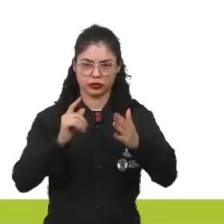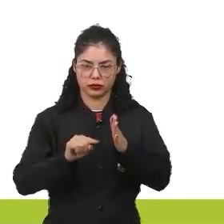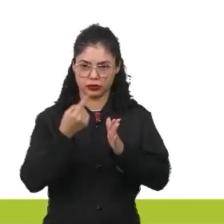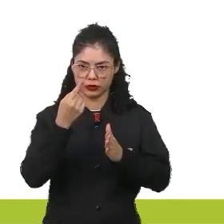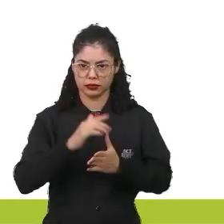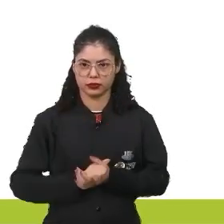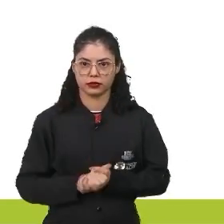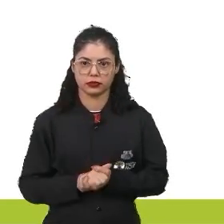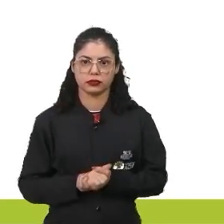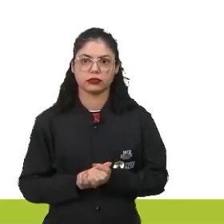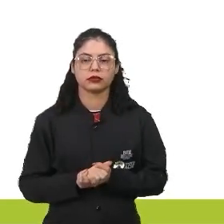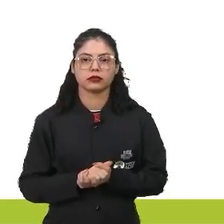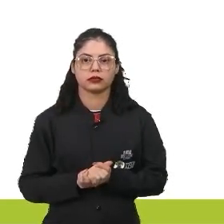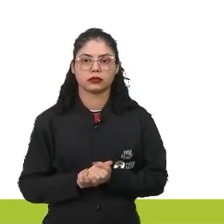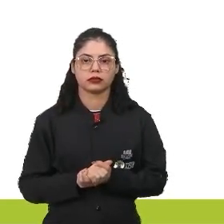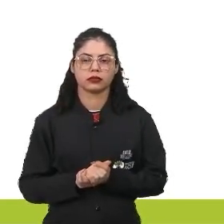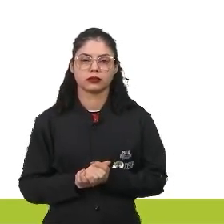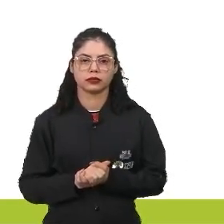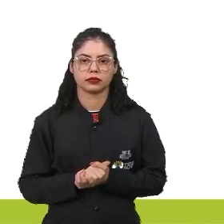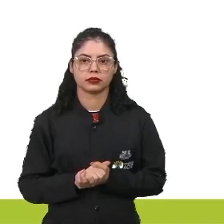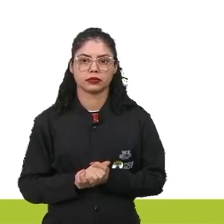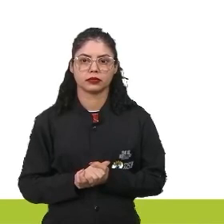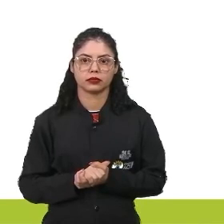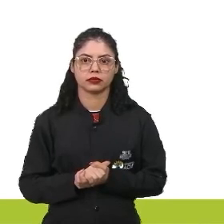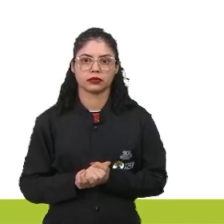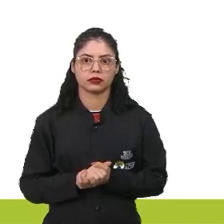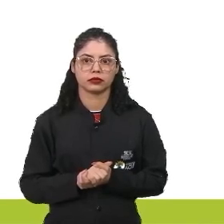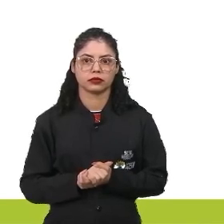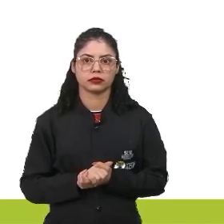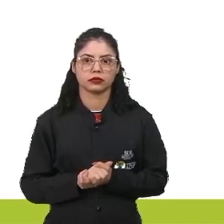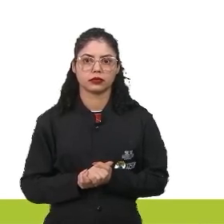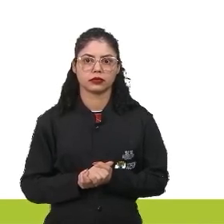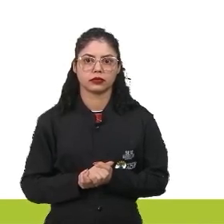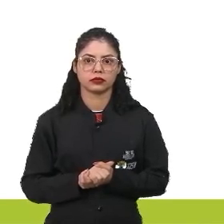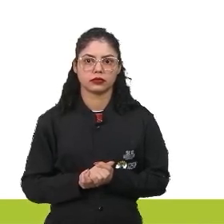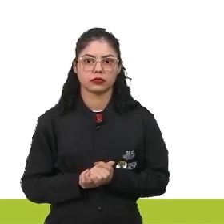etapa. Então, vou dar uma pausinha aqui.